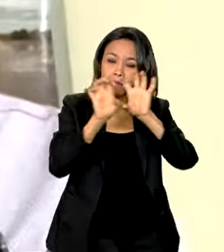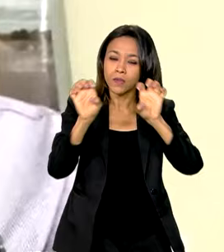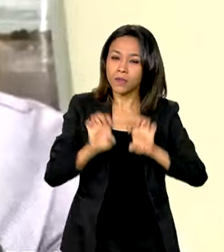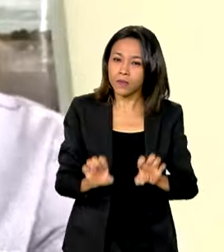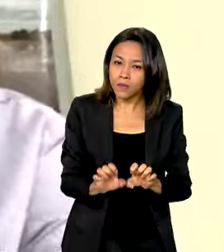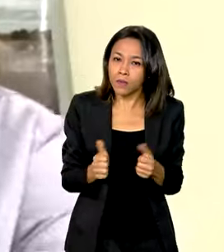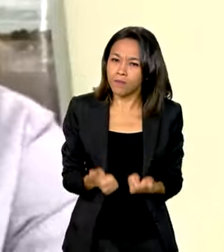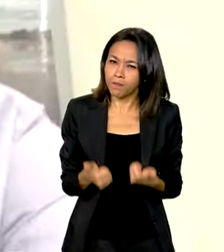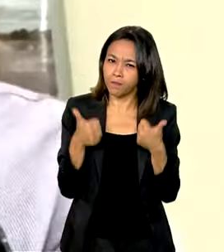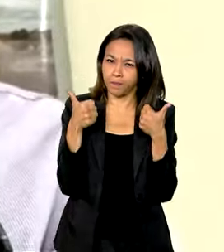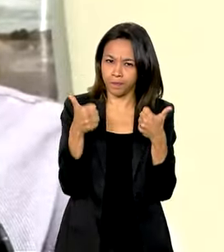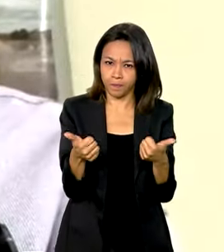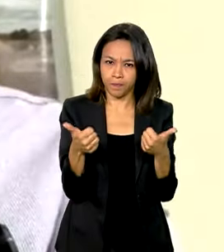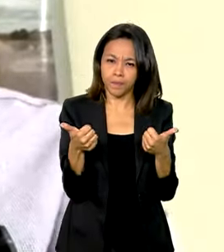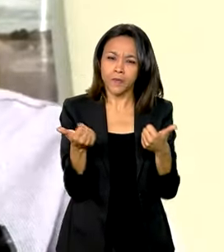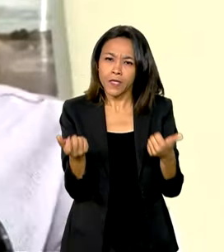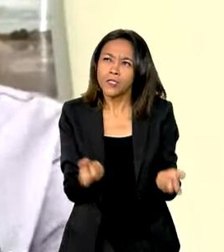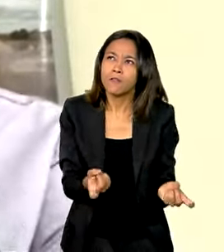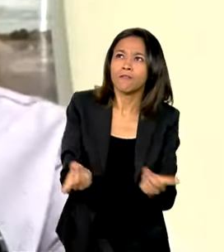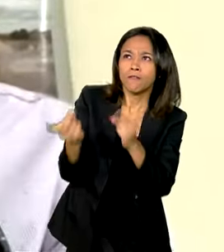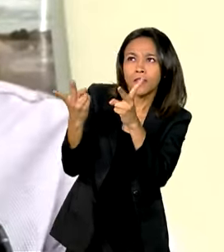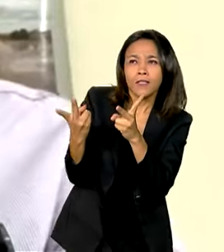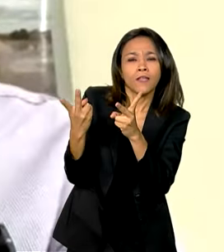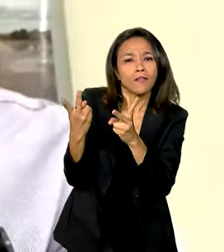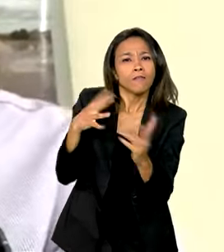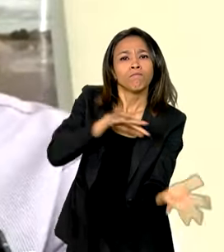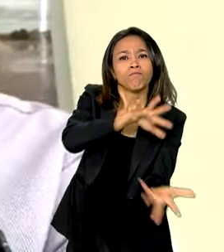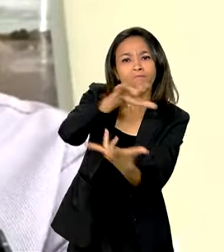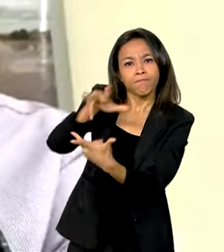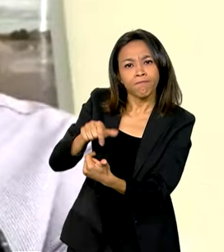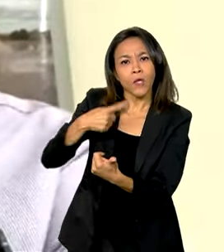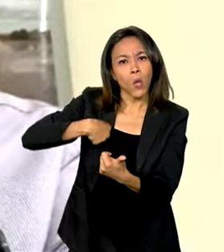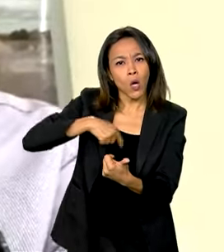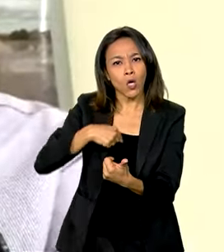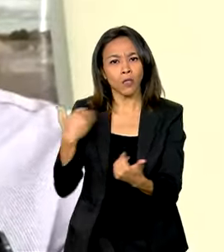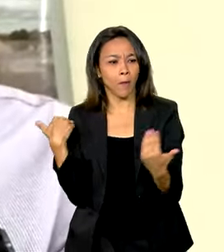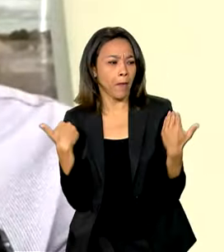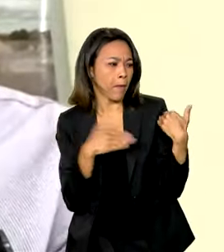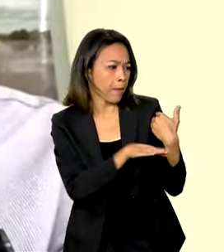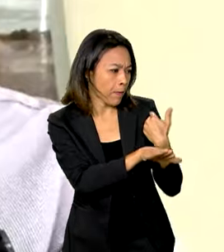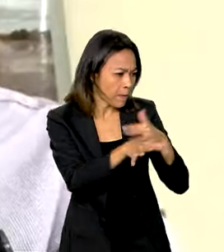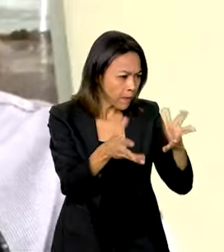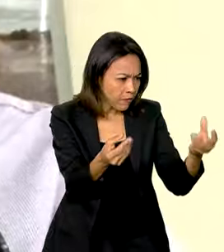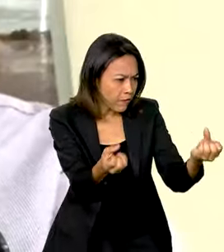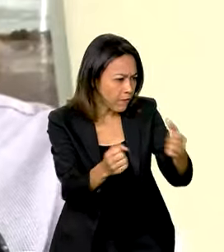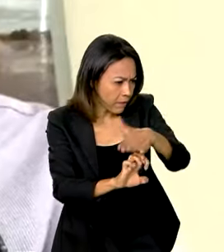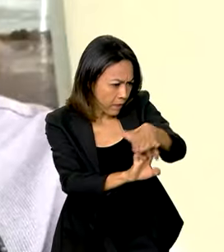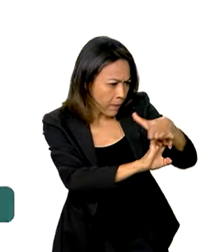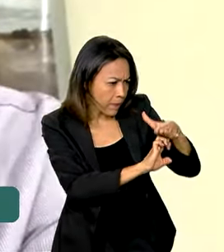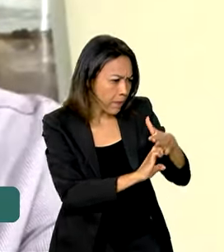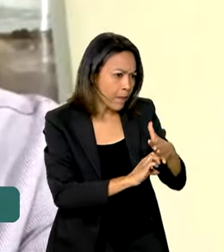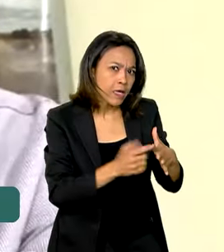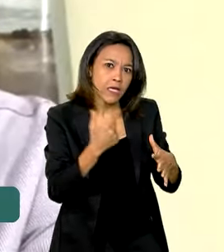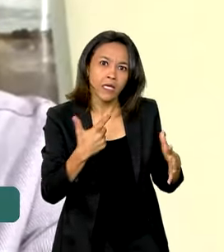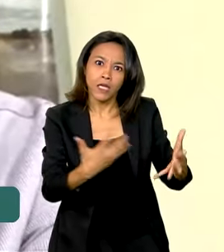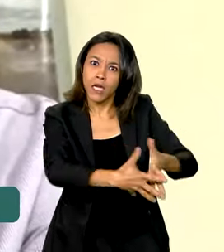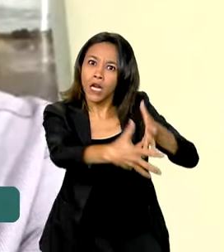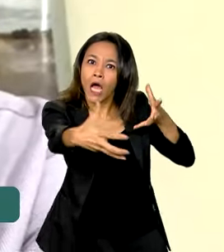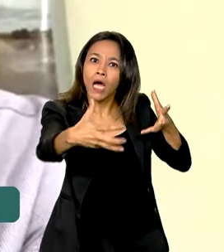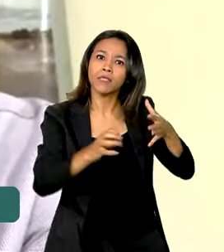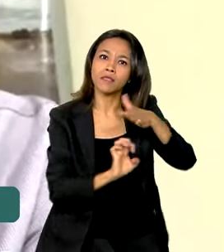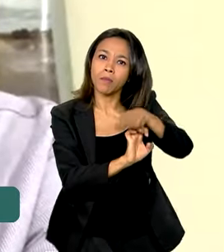de voltar ao mercado internacional. Nós estamos confiantes nisso, e nós estamos fazendo um movimento grande para atrair as grandes empresas importadoras. O